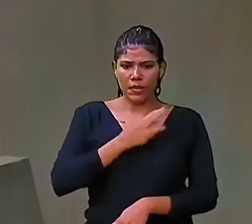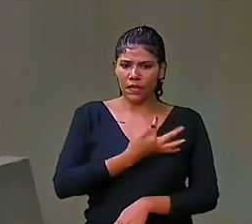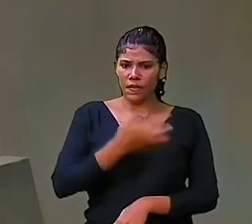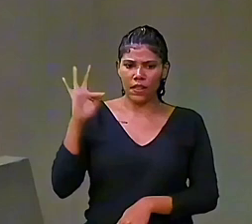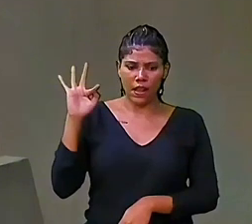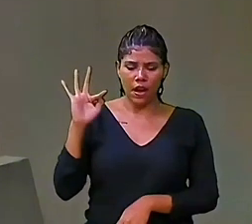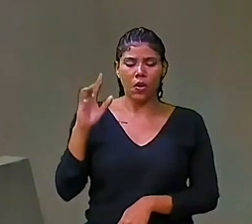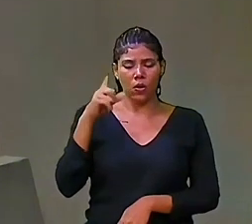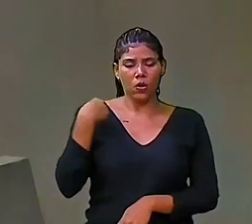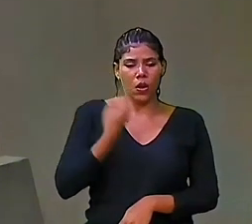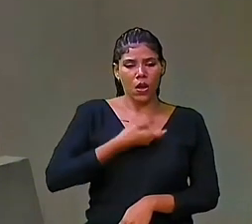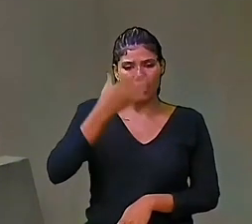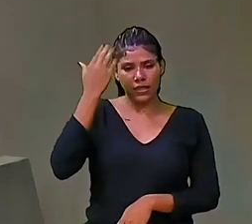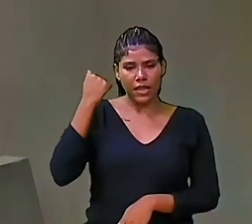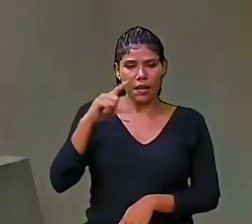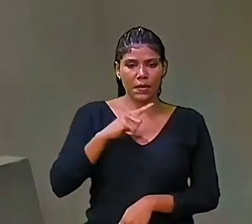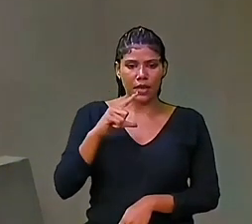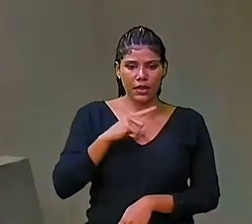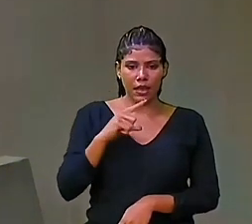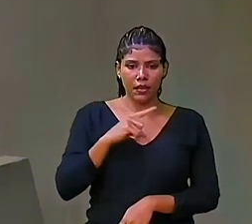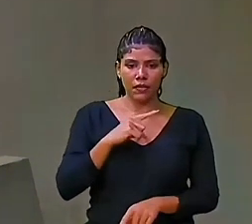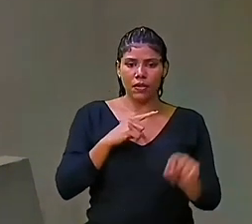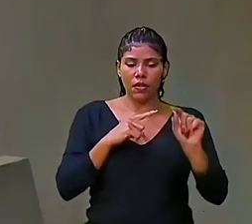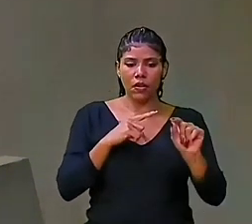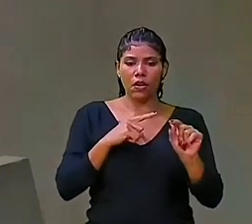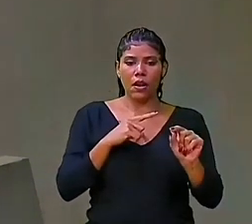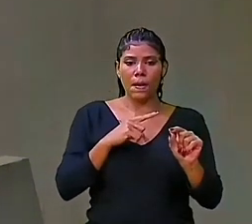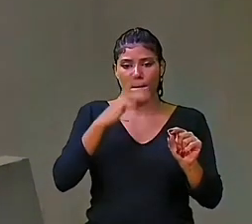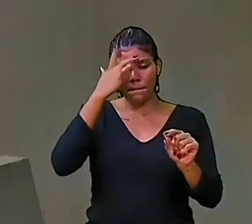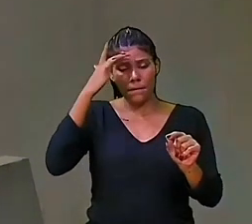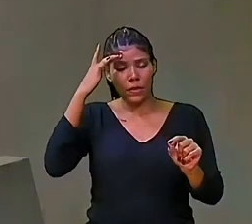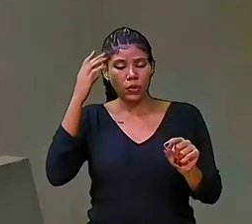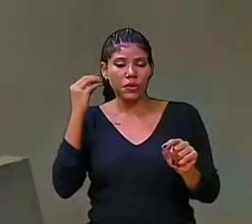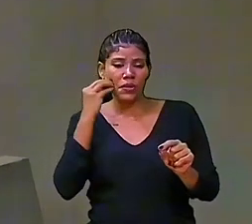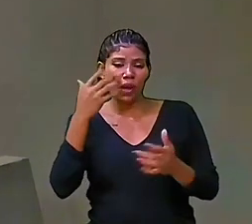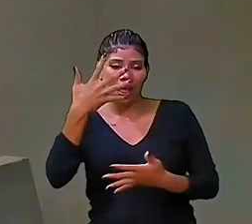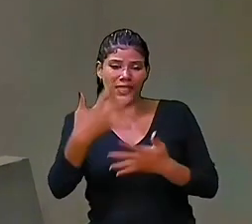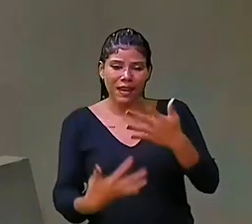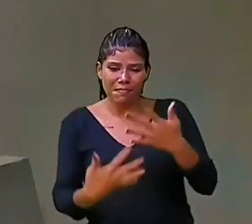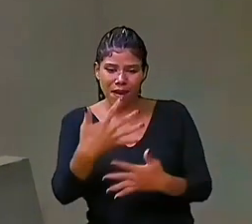que houve, inclusive há um outro processo daqueles que quiseram, né,